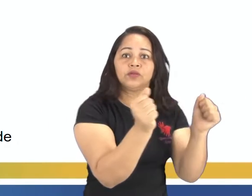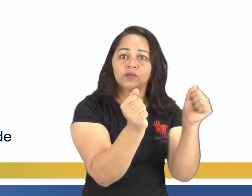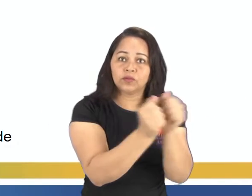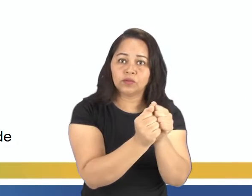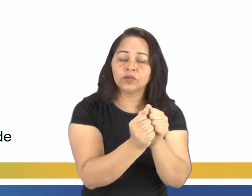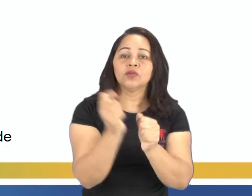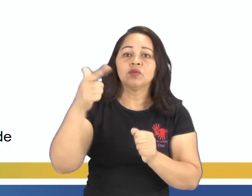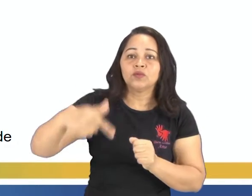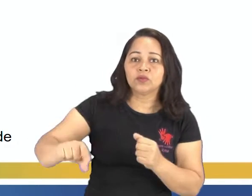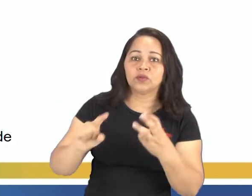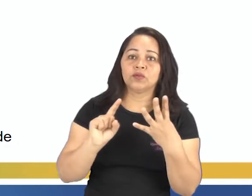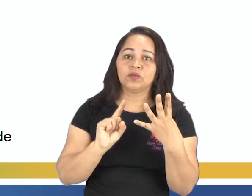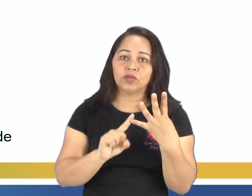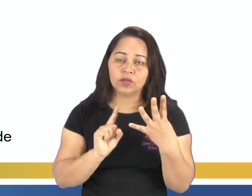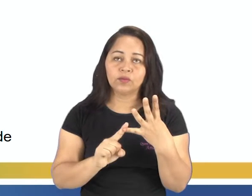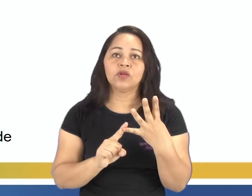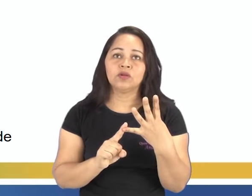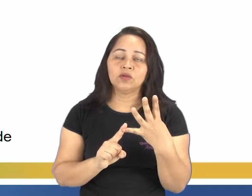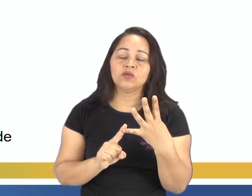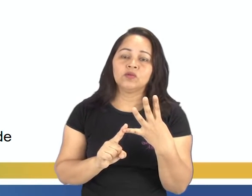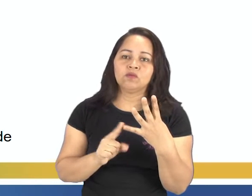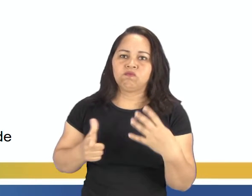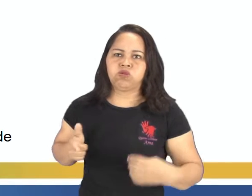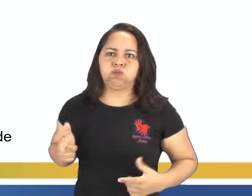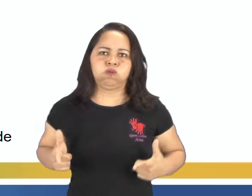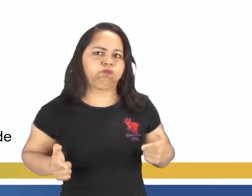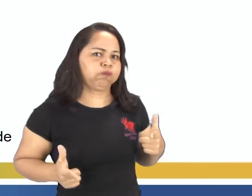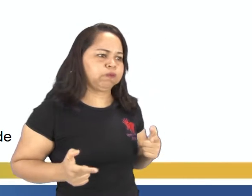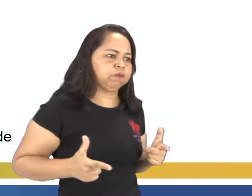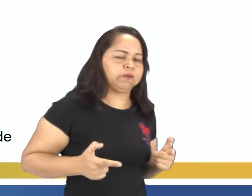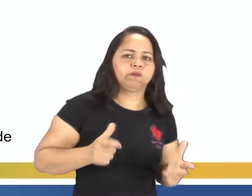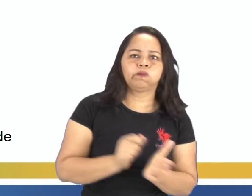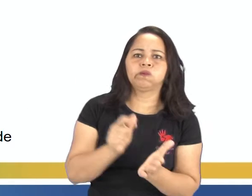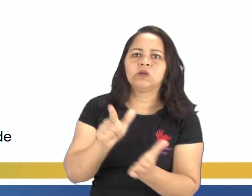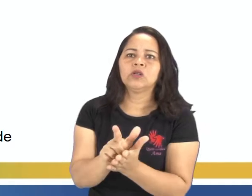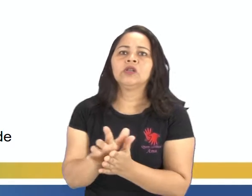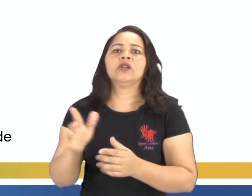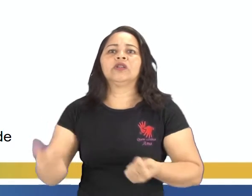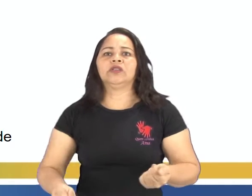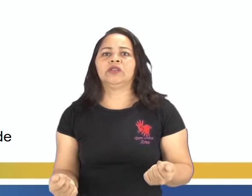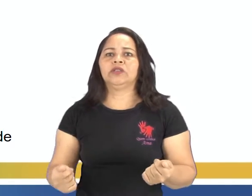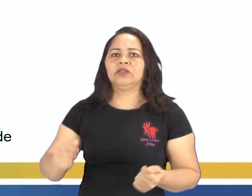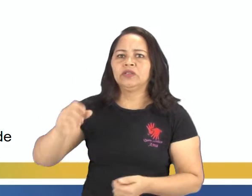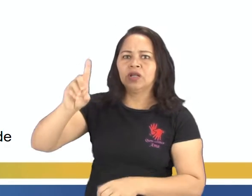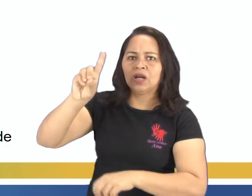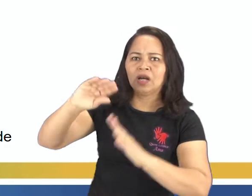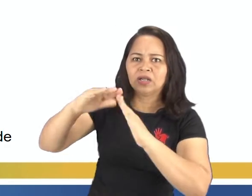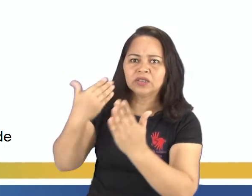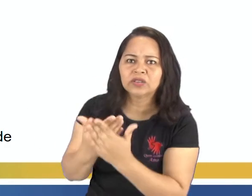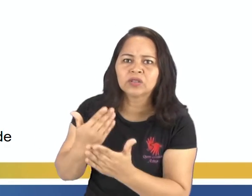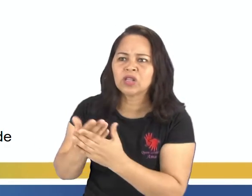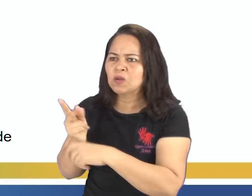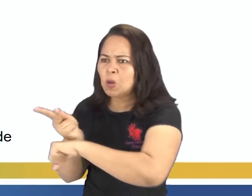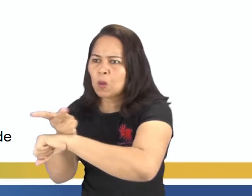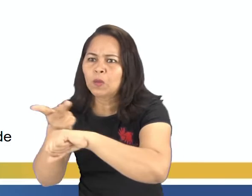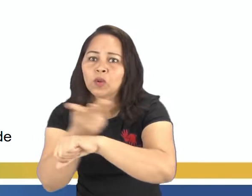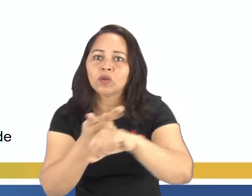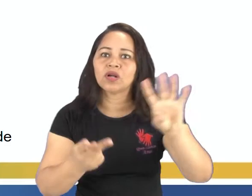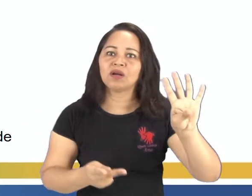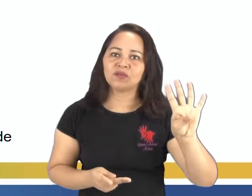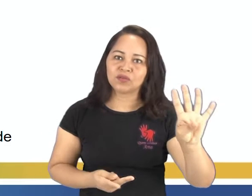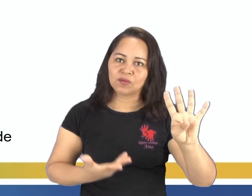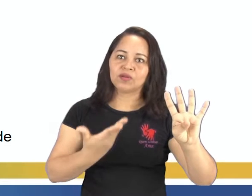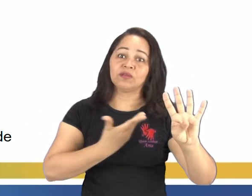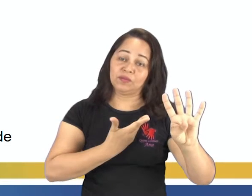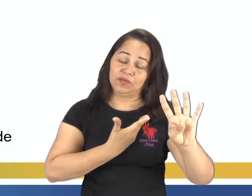o irmão mafioso do valentão ferido, as autoridades da escola e os pais promovem uma caçada